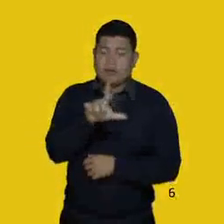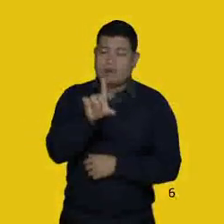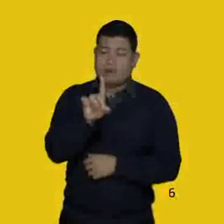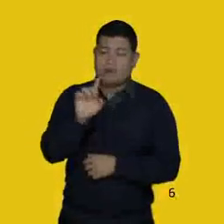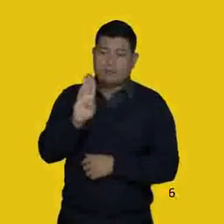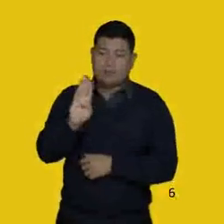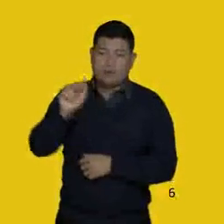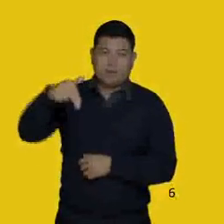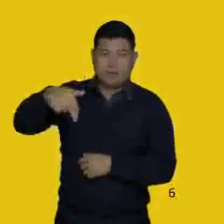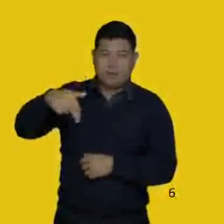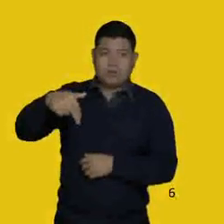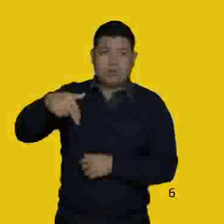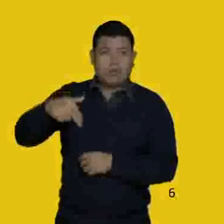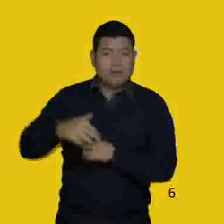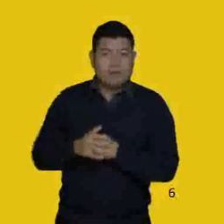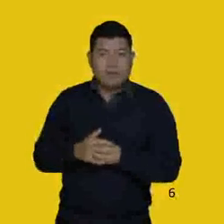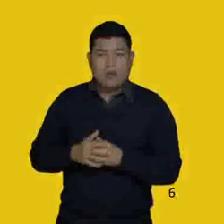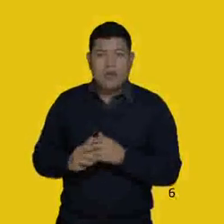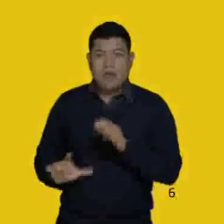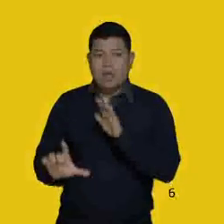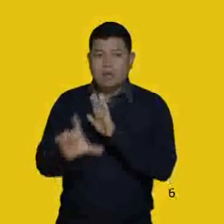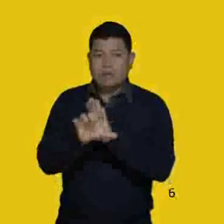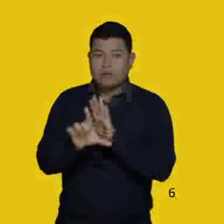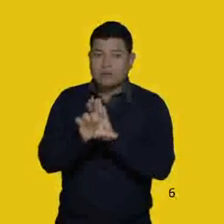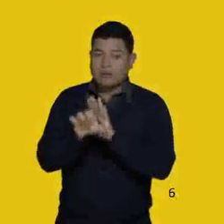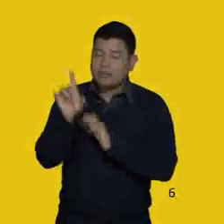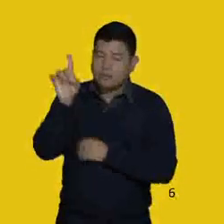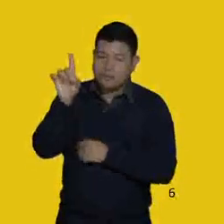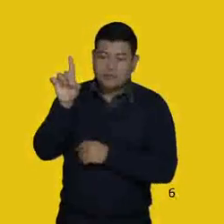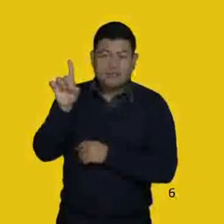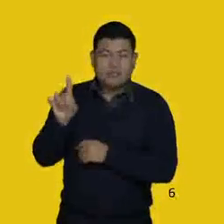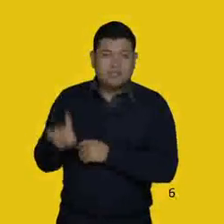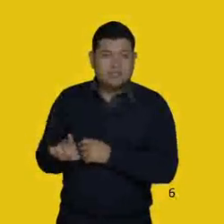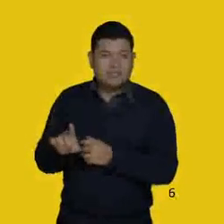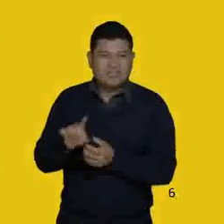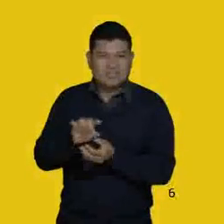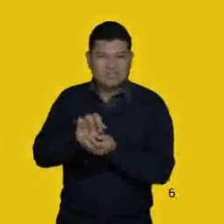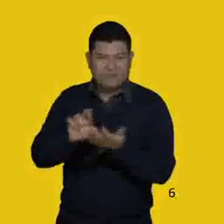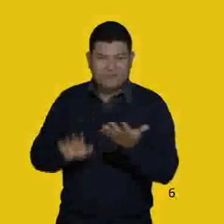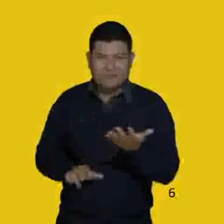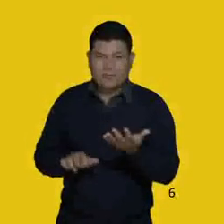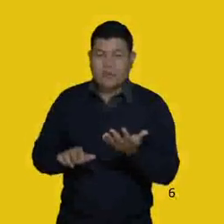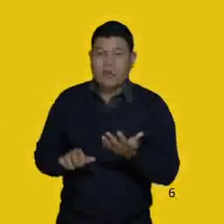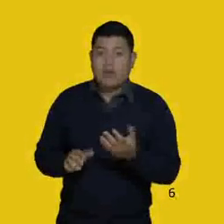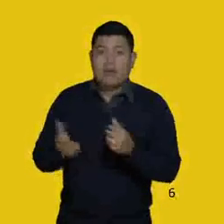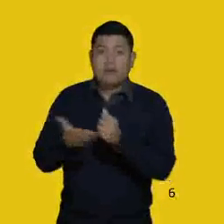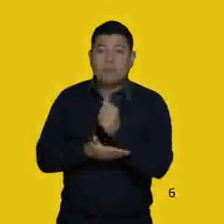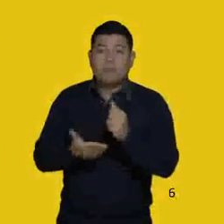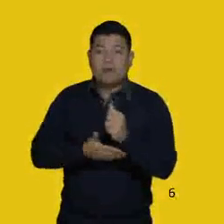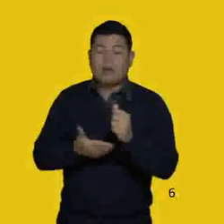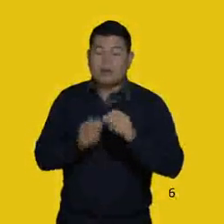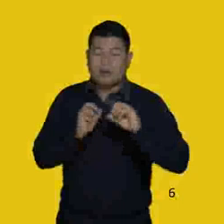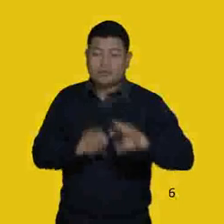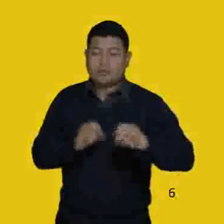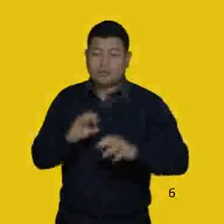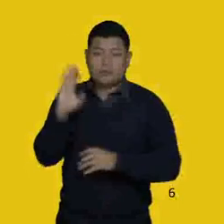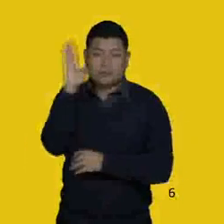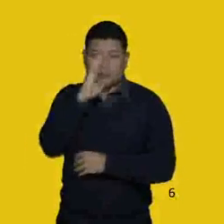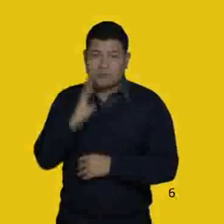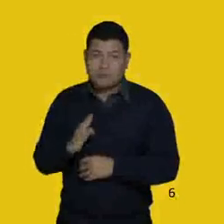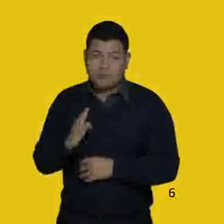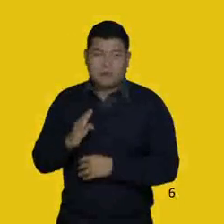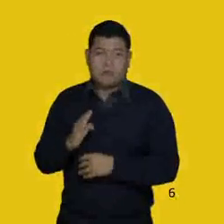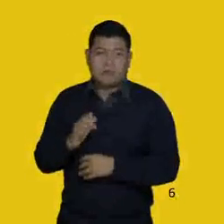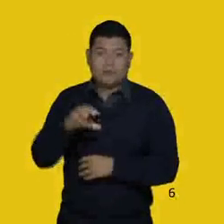e bases da Educação Nacional de 96 que fala de zelar pela aprendizagem do aluno uma